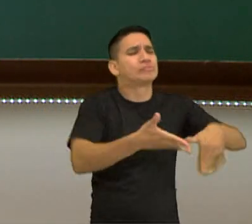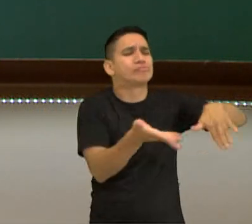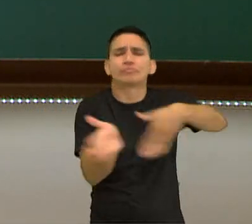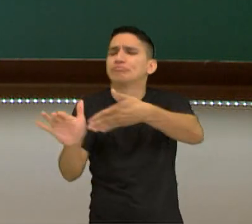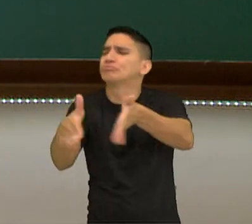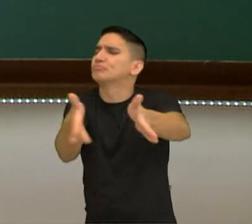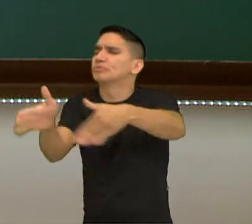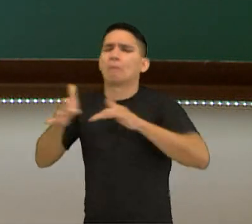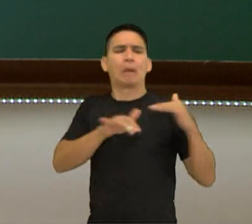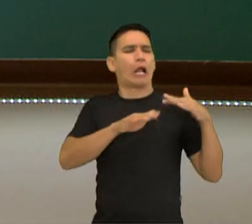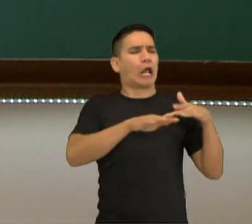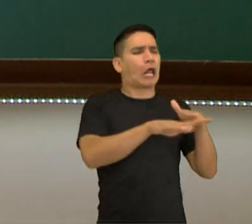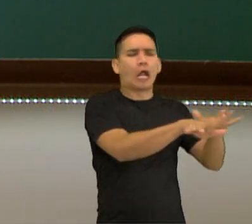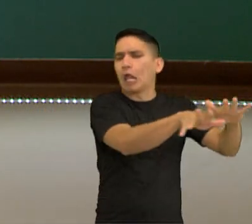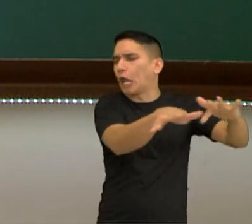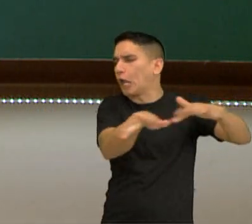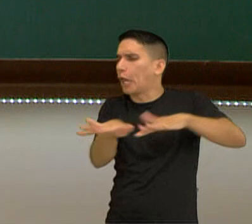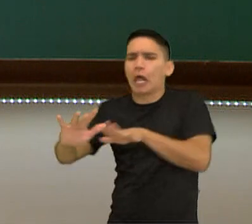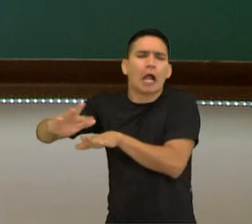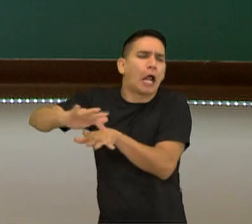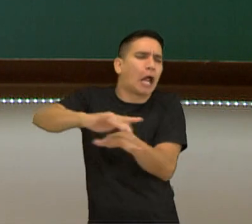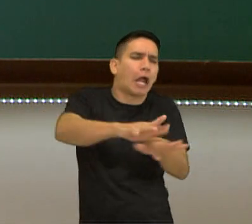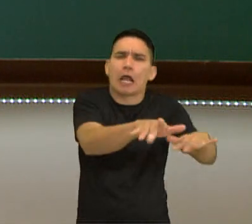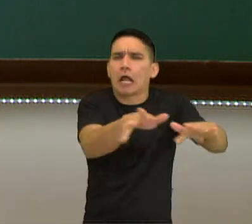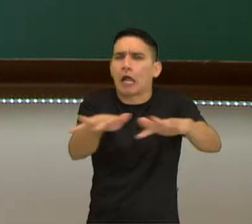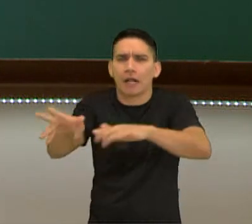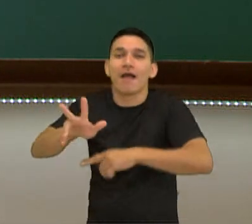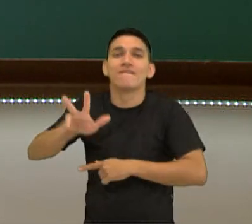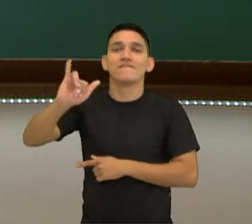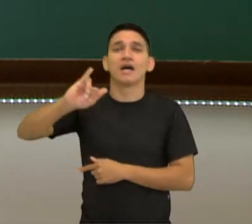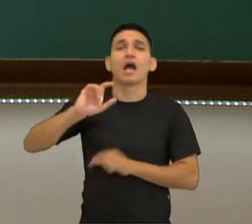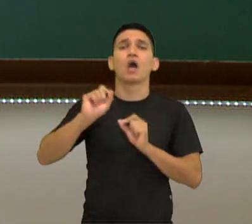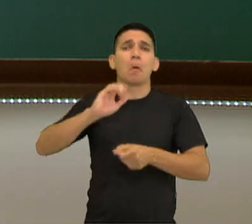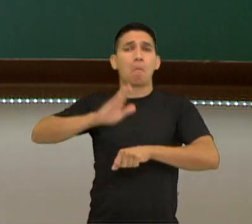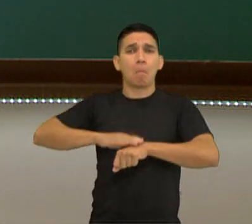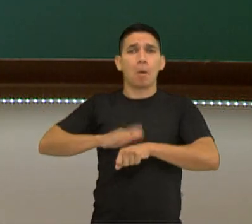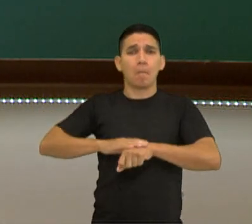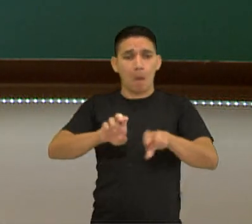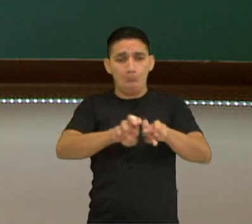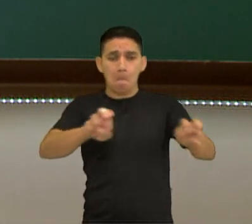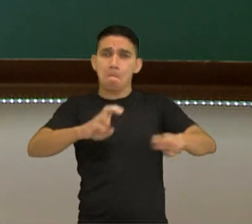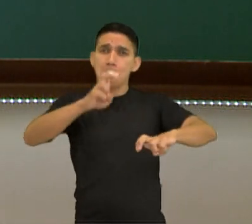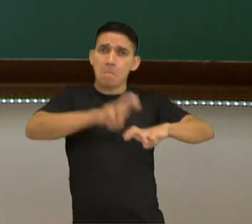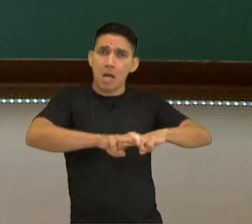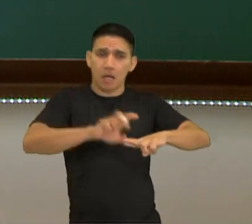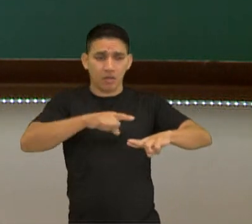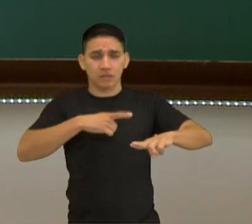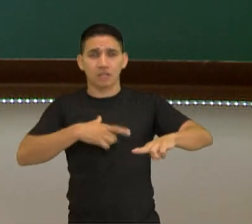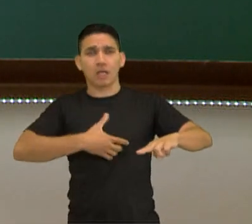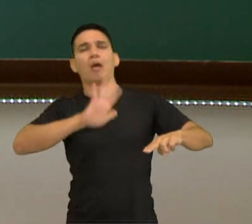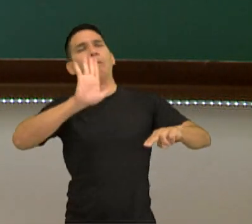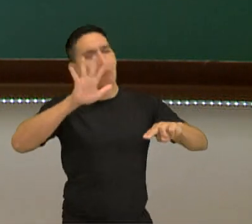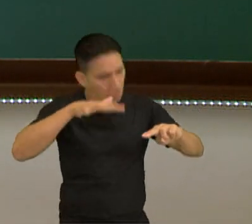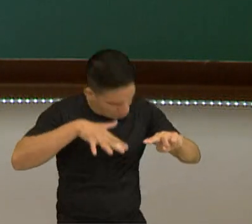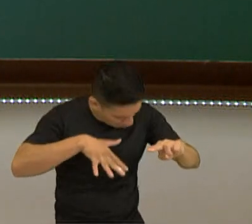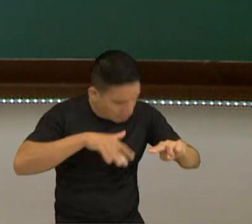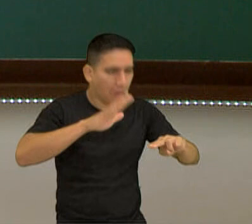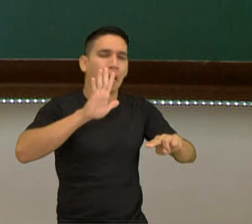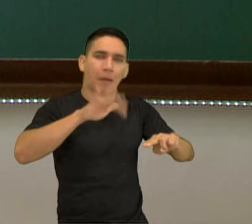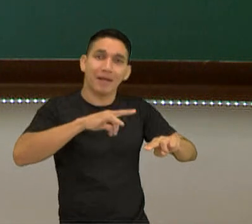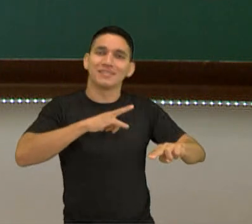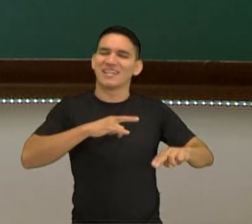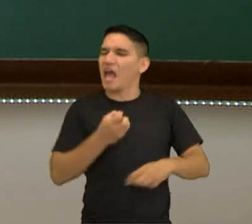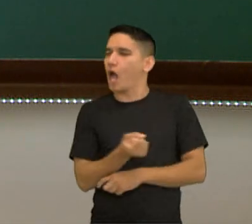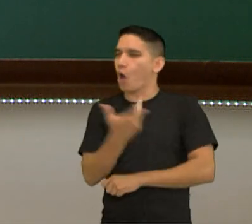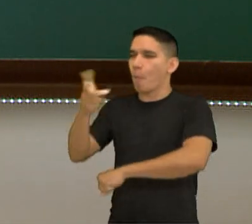São João, tem um momento em que eles vão venerar um banco, eles passam pelas grandes